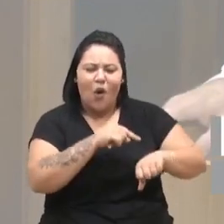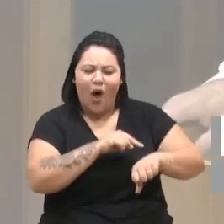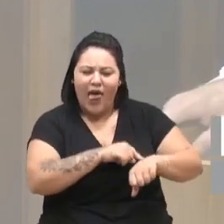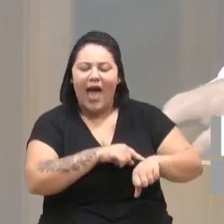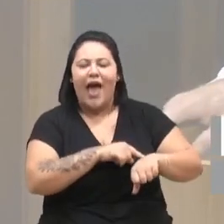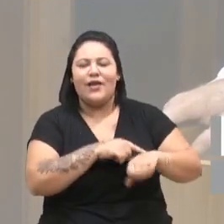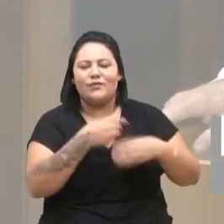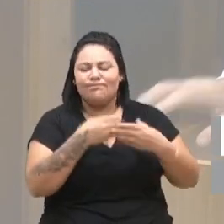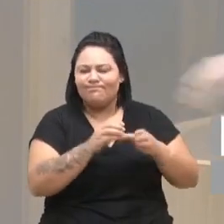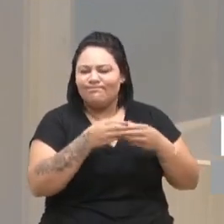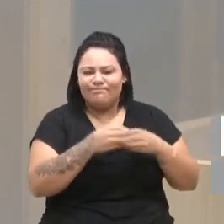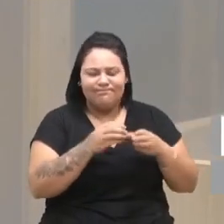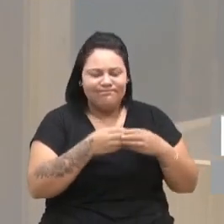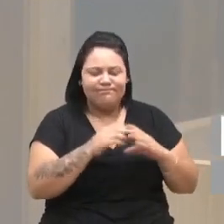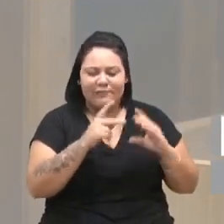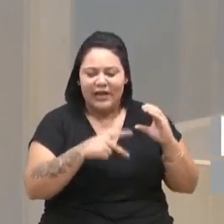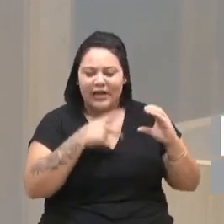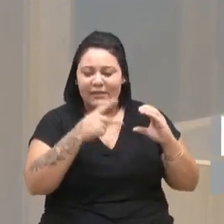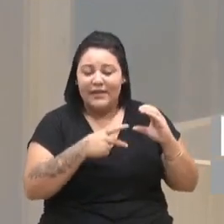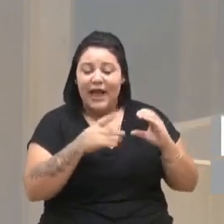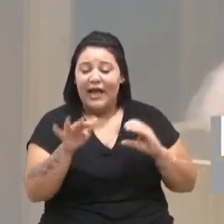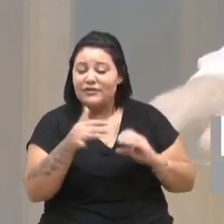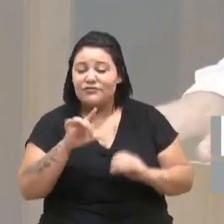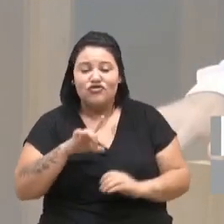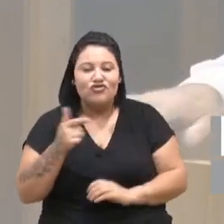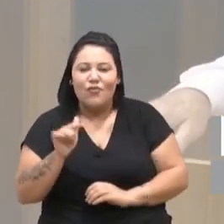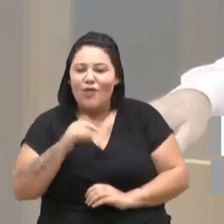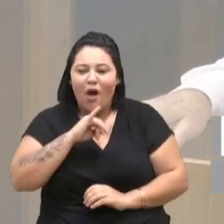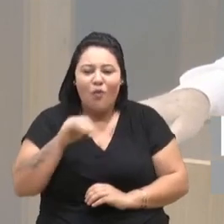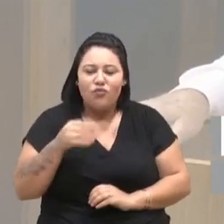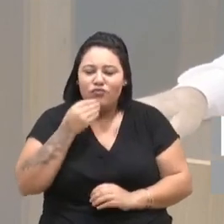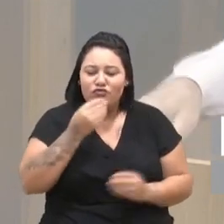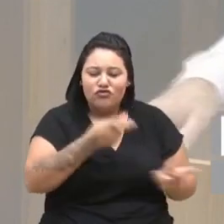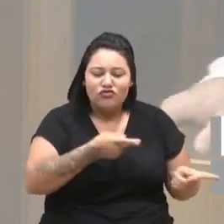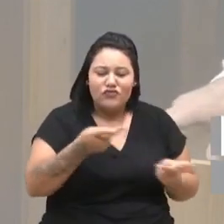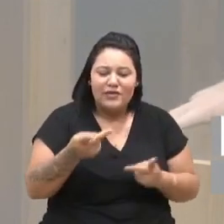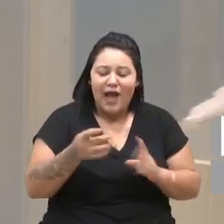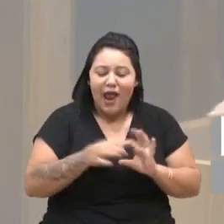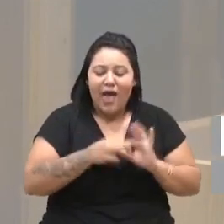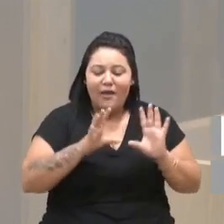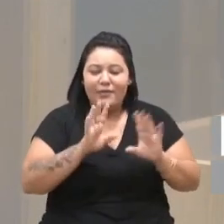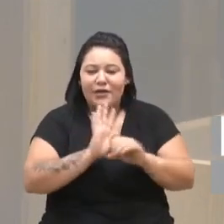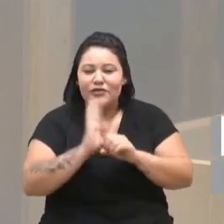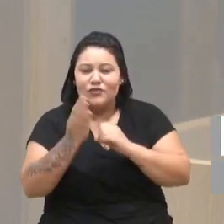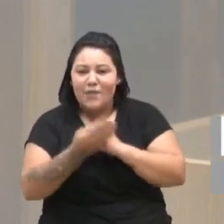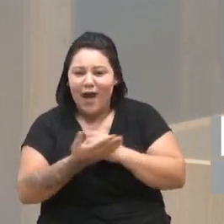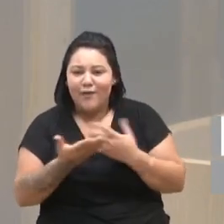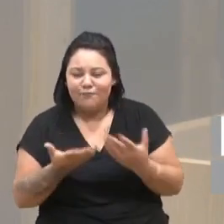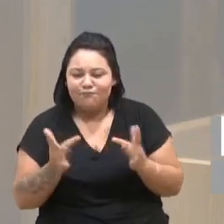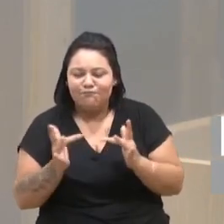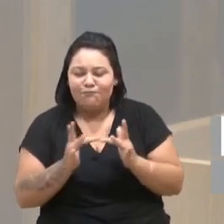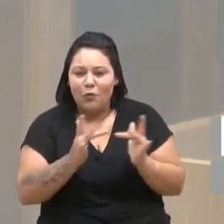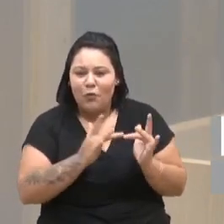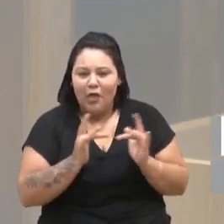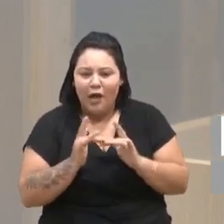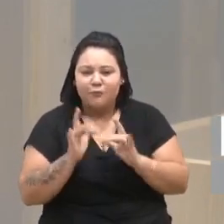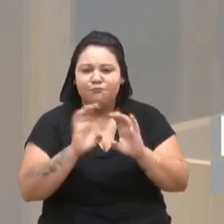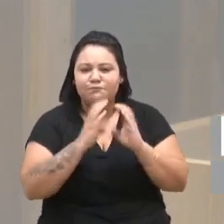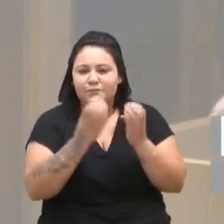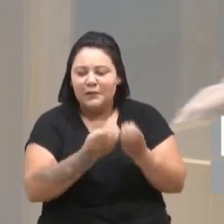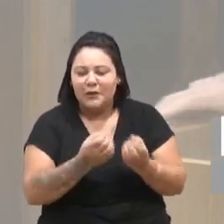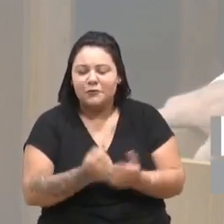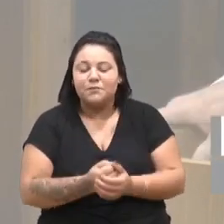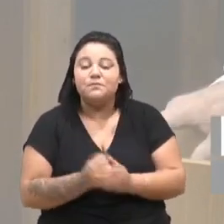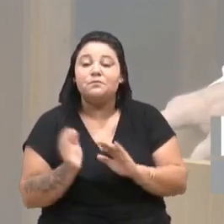na casa, a gente não tem essa oportunidade e essa liberdade de ir ao encontro. Um outro